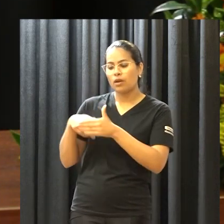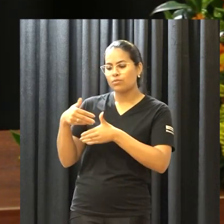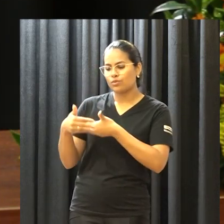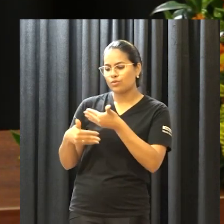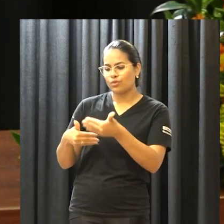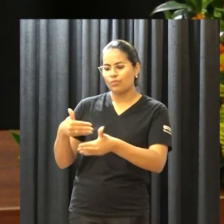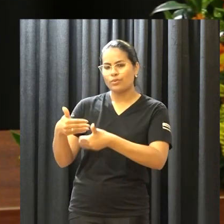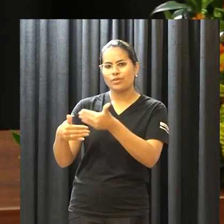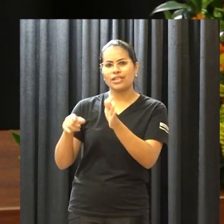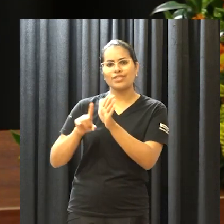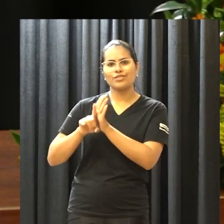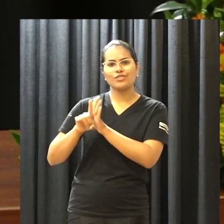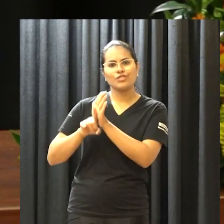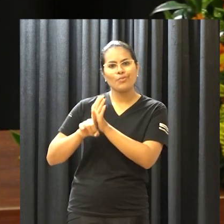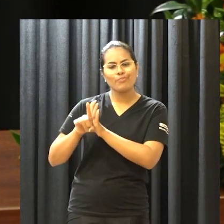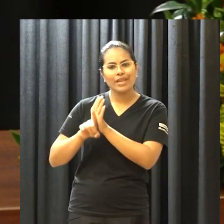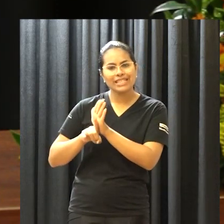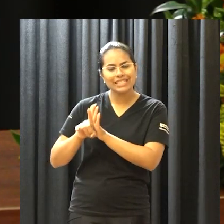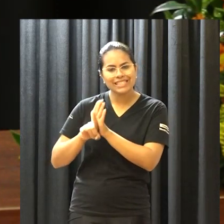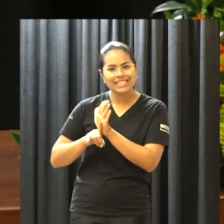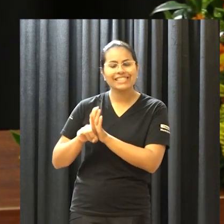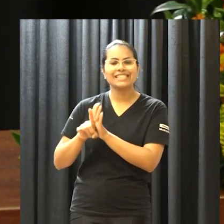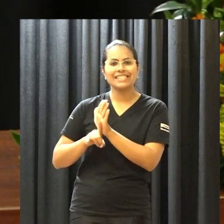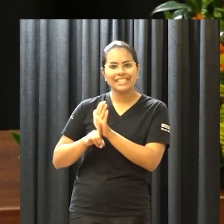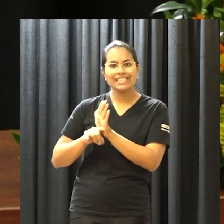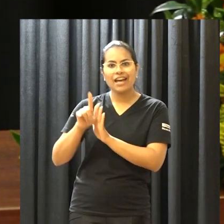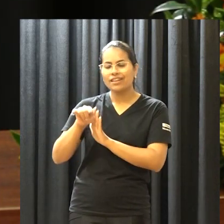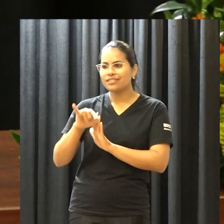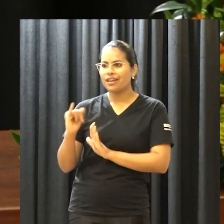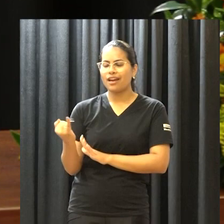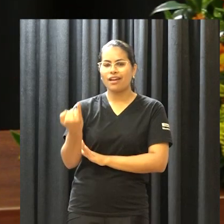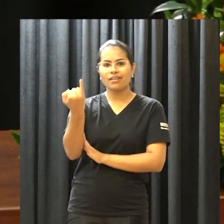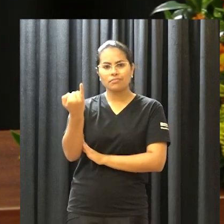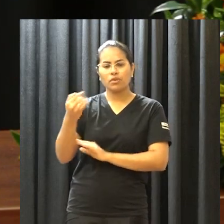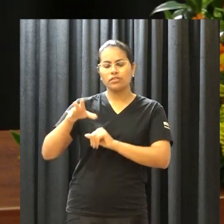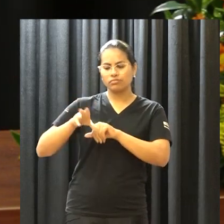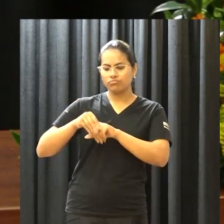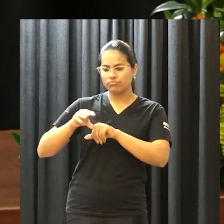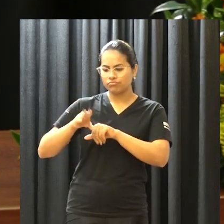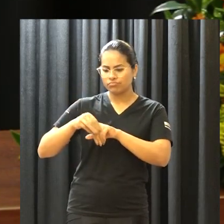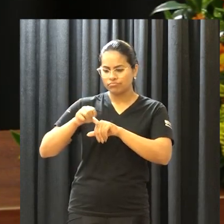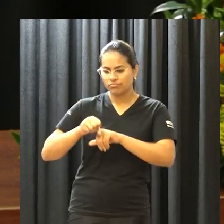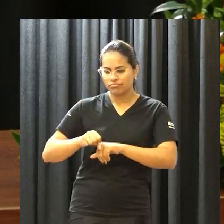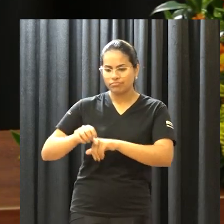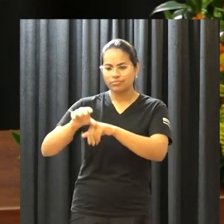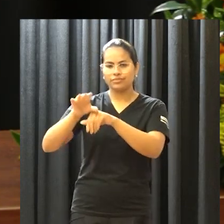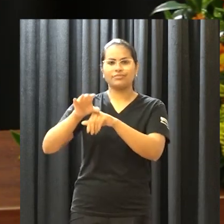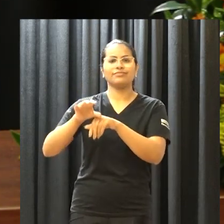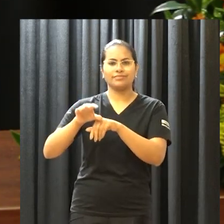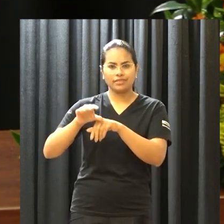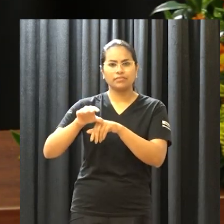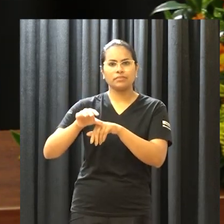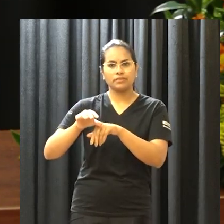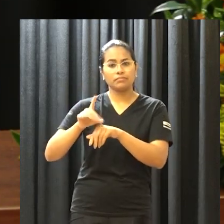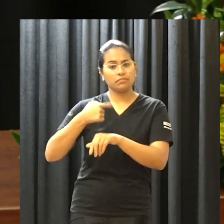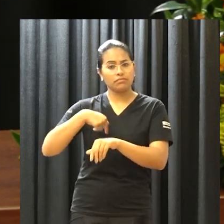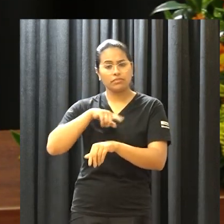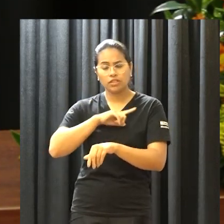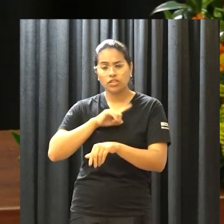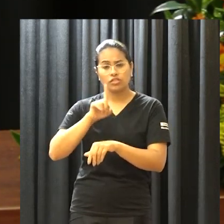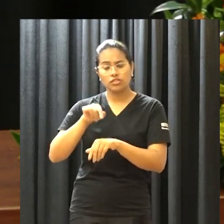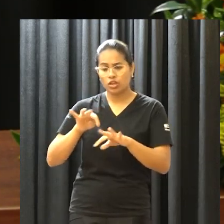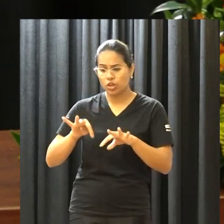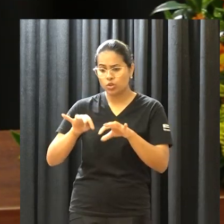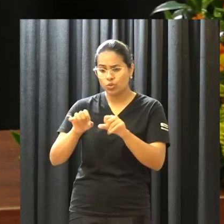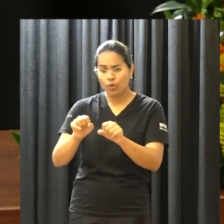em que pesquisar e se afetar são partes indissociáveis da produção do conhecimento. Nesse sentido, nós somos